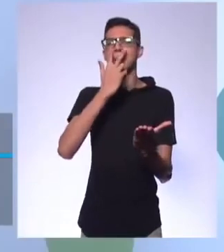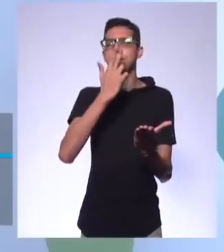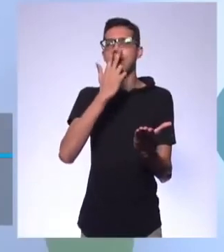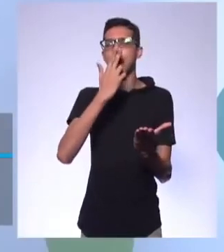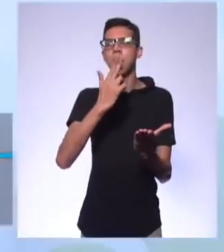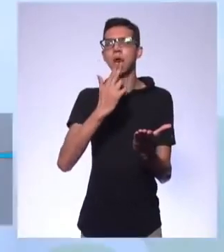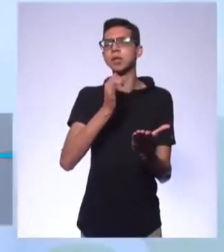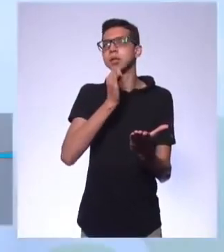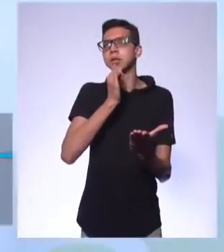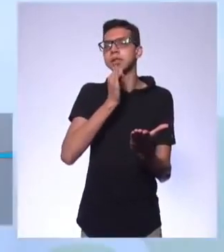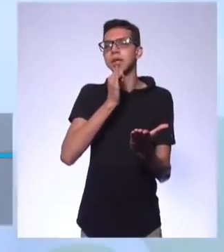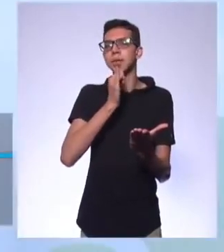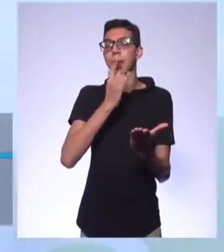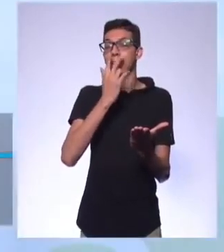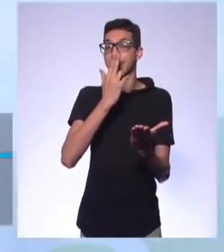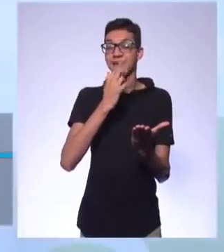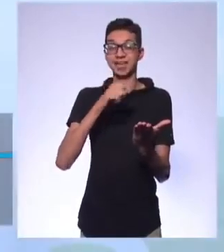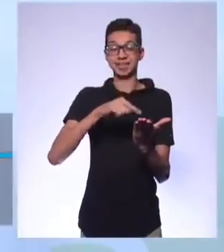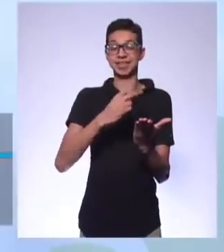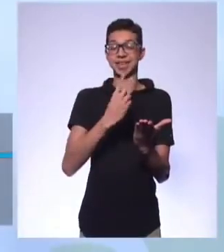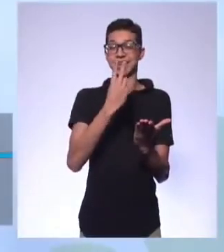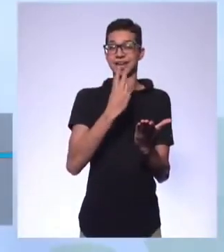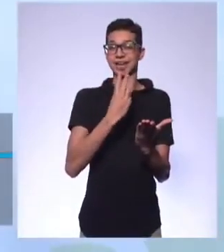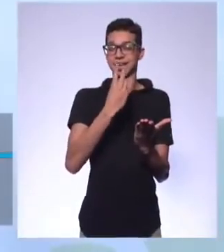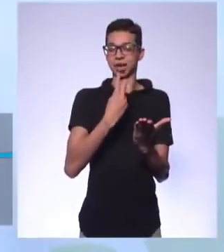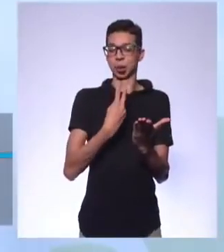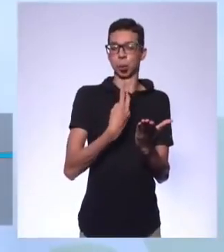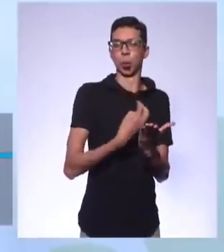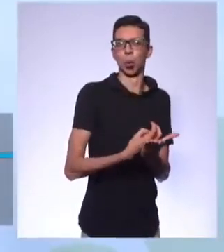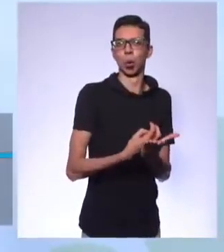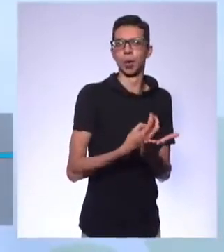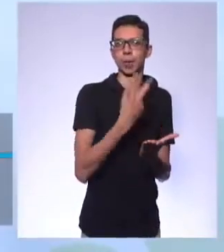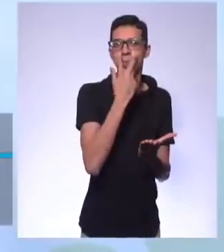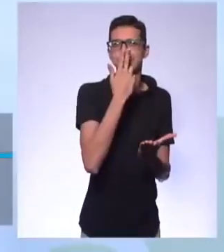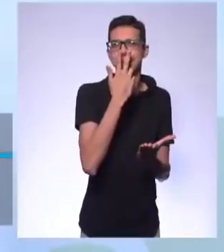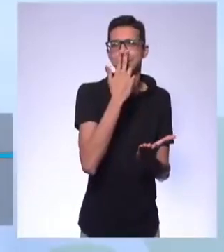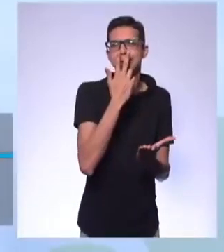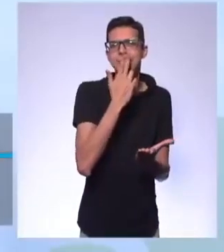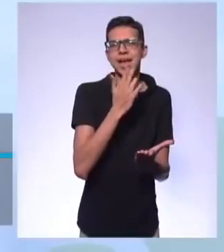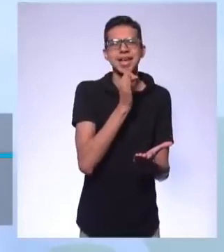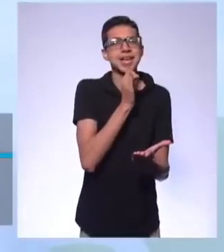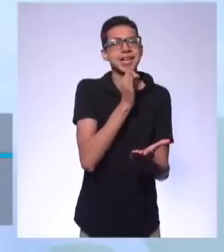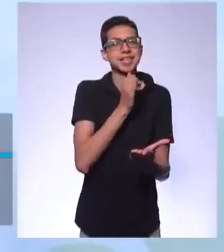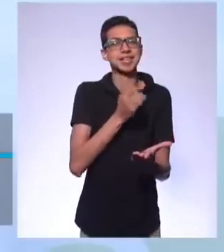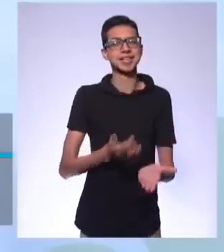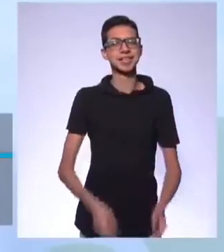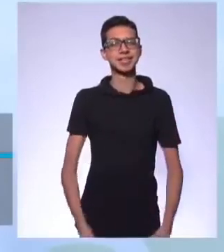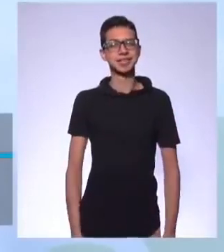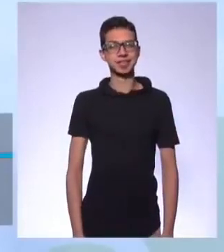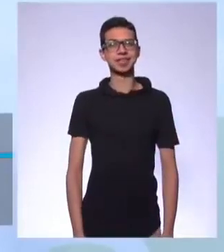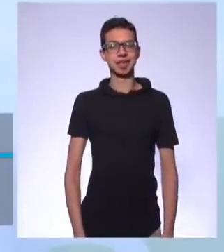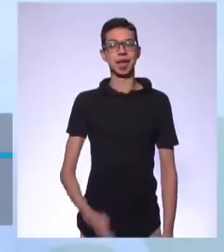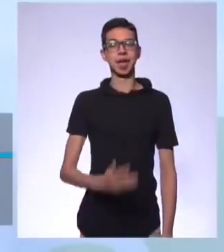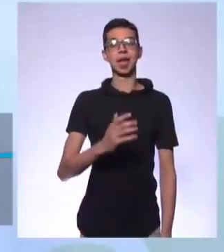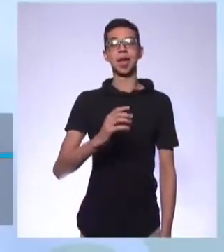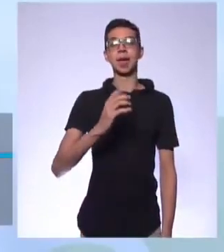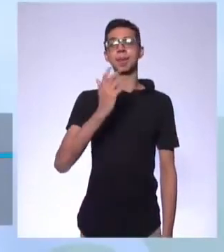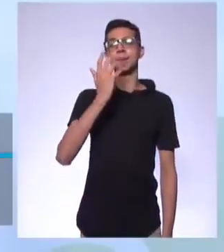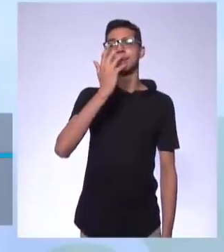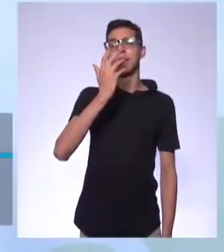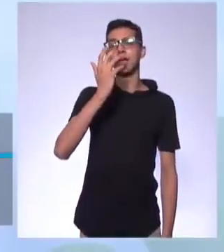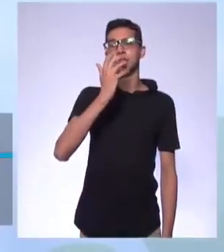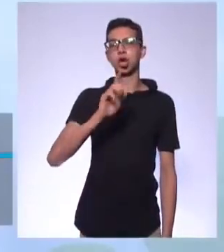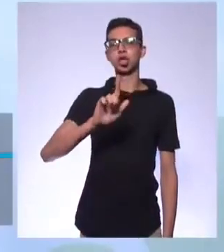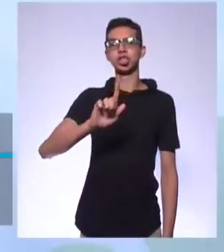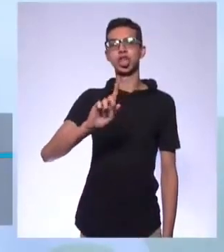algo impressionante. Só, esse cara eu tô falando. Então, Paixão Segundo o GH. Você viu como ele argumentou ali, ele trouxe, olha, vai acontecer, deu uma